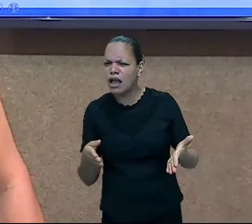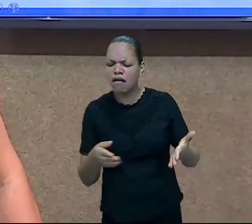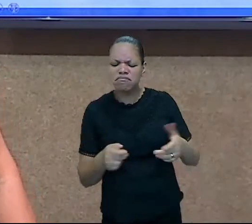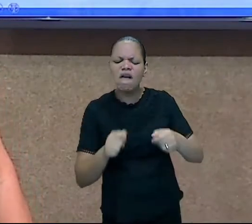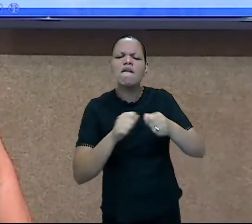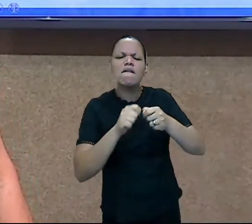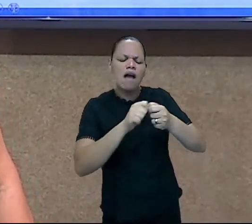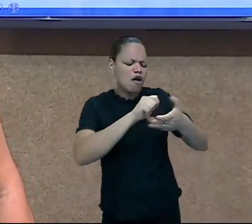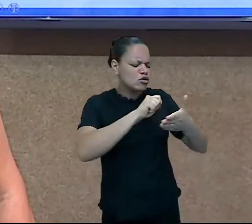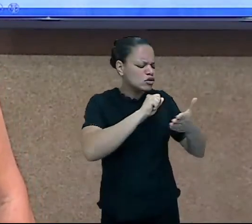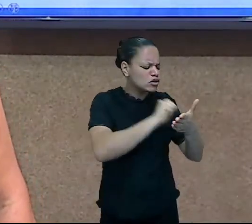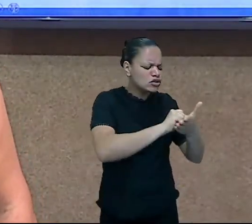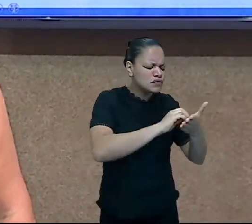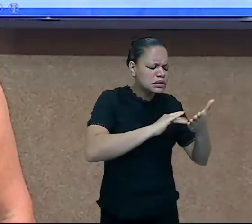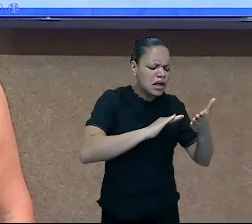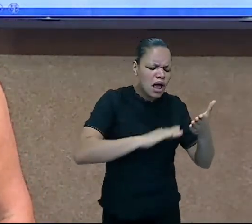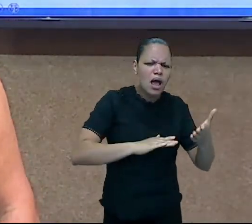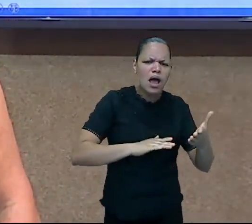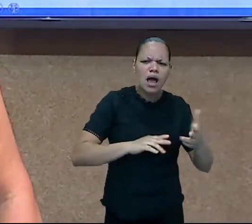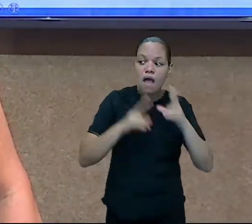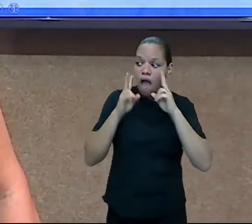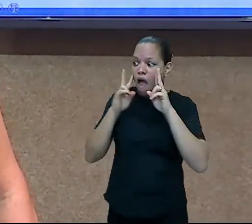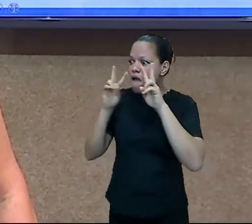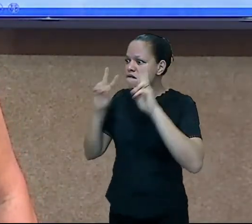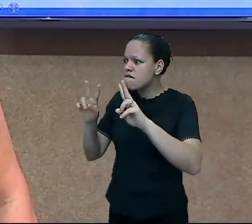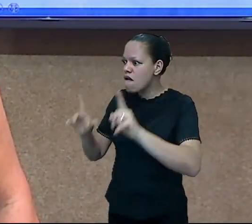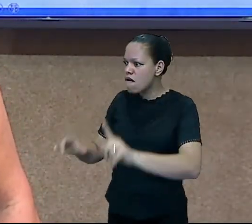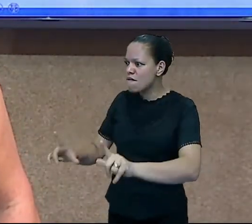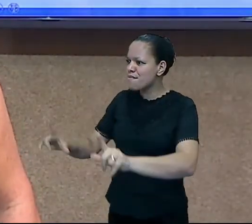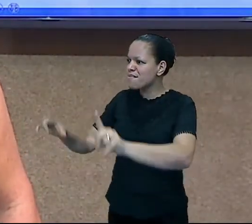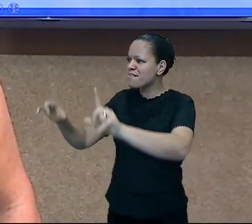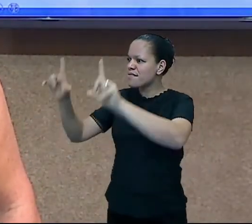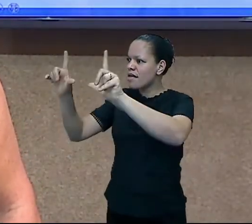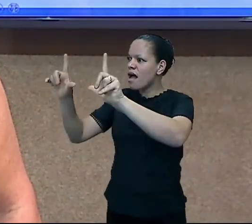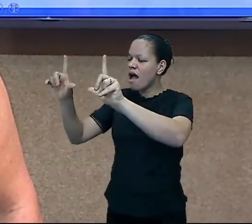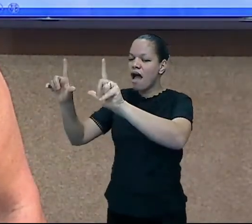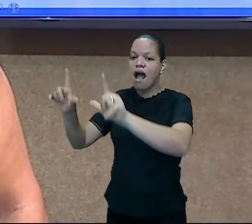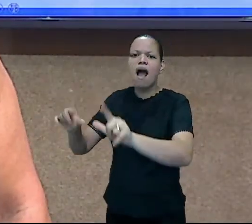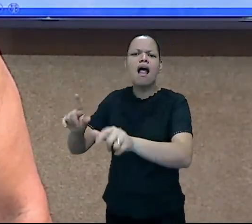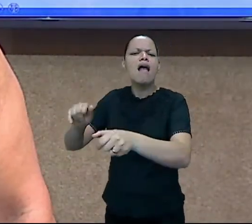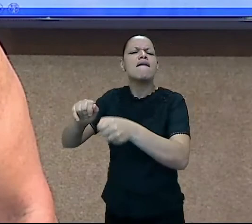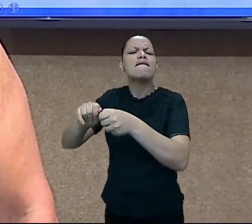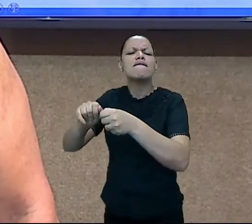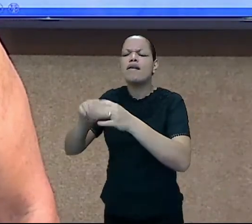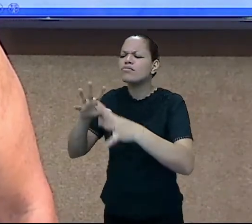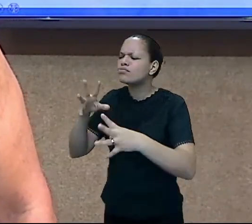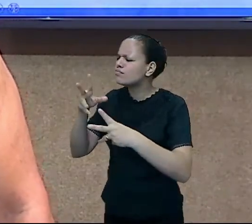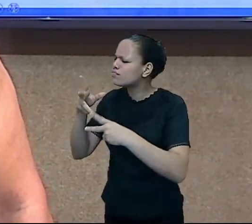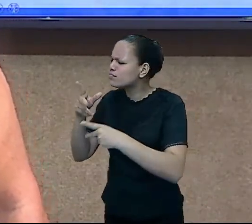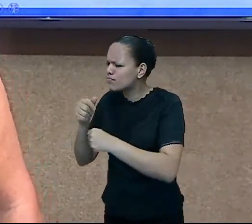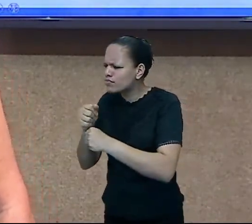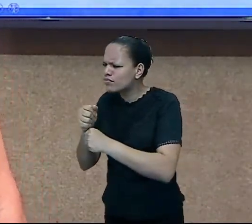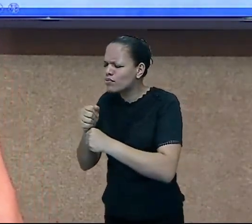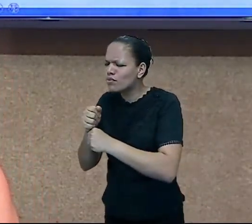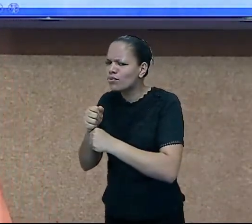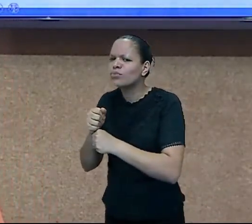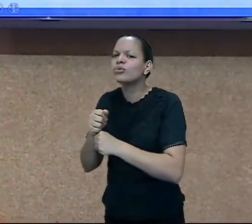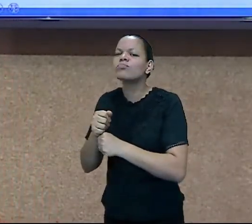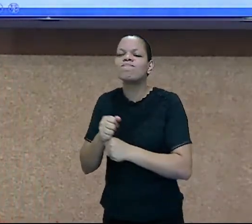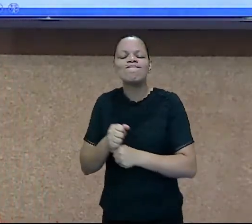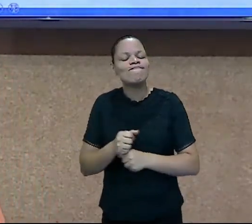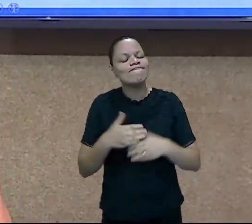atividades, assistindo as videoaulas, fazendo as tarefas, eu quero dizer que eu